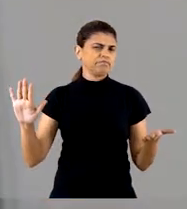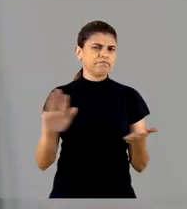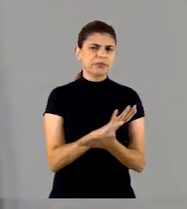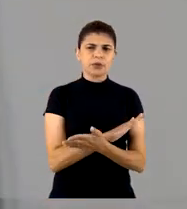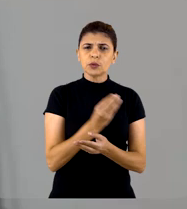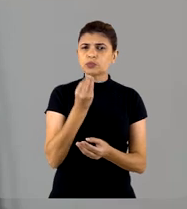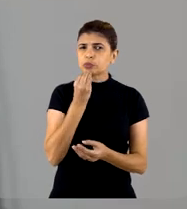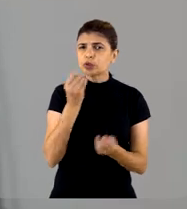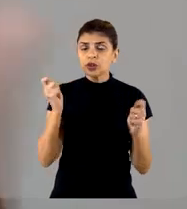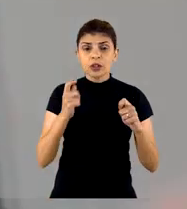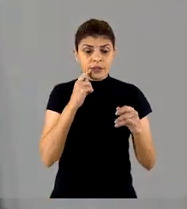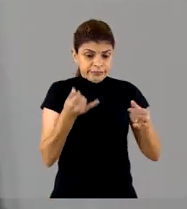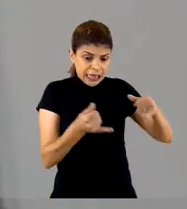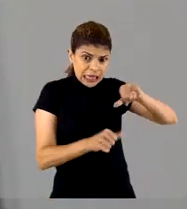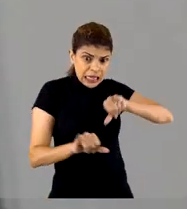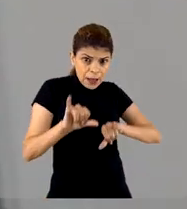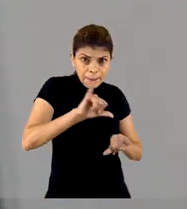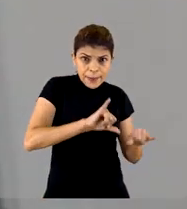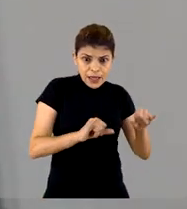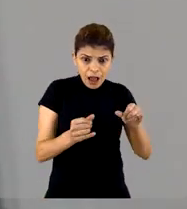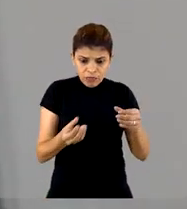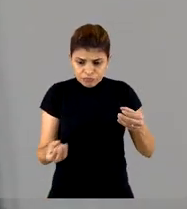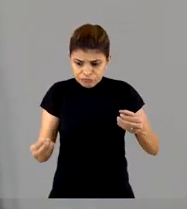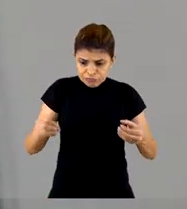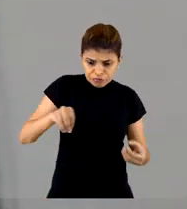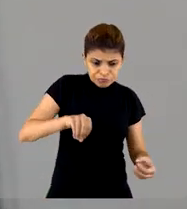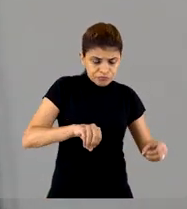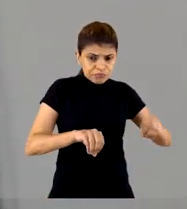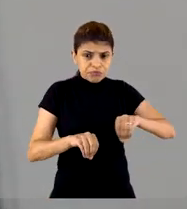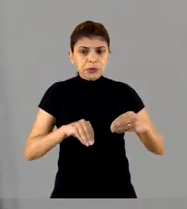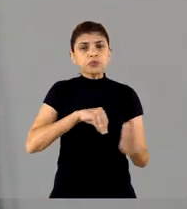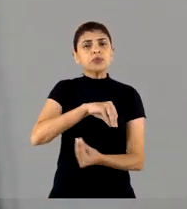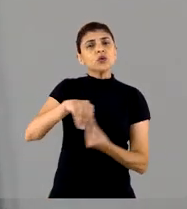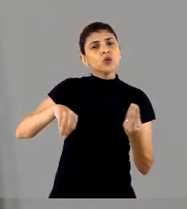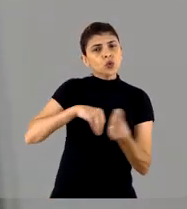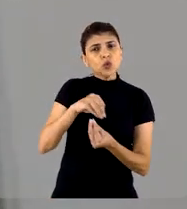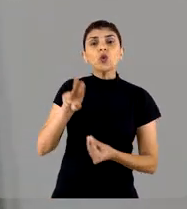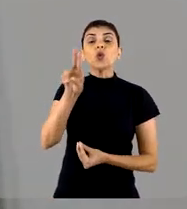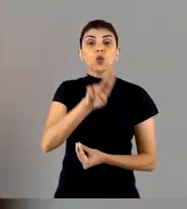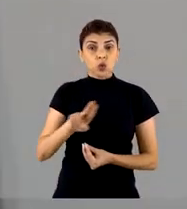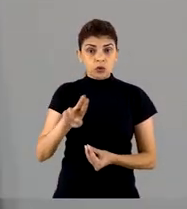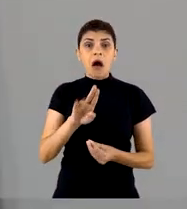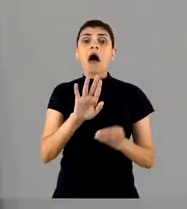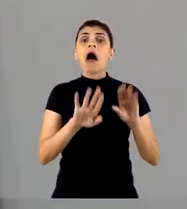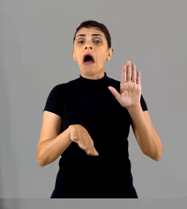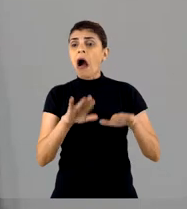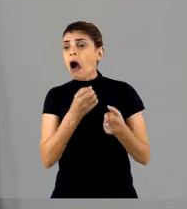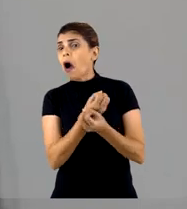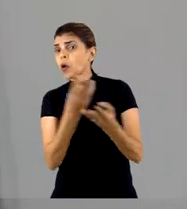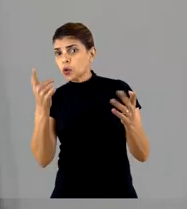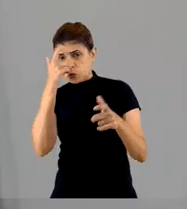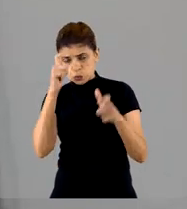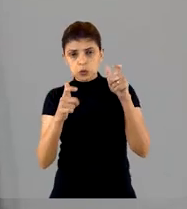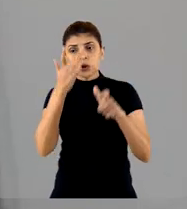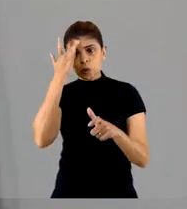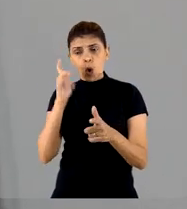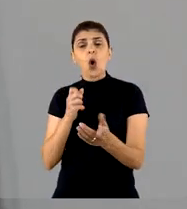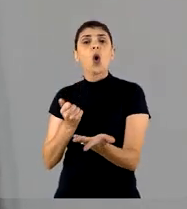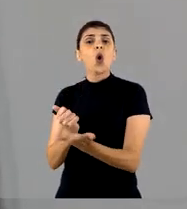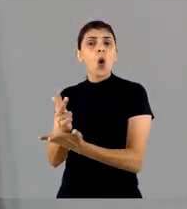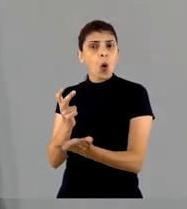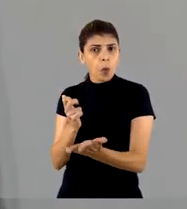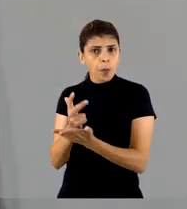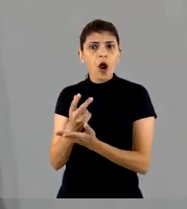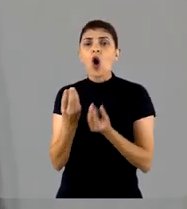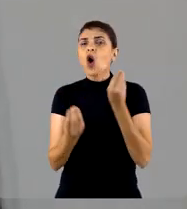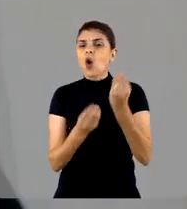imaginável. Era uma mistura química que foi, né, bastante utilizado, era inclusive comercializado nos lares, né? Tem trabalhos que